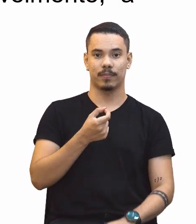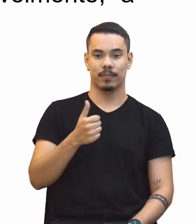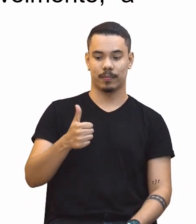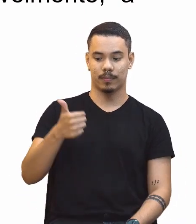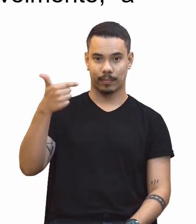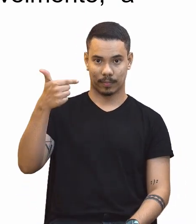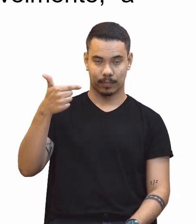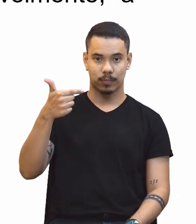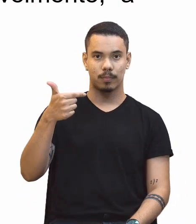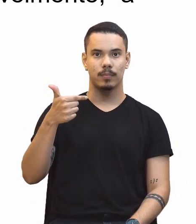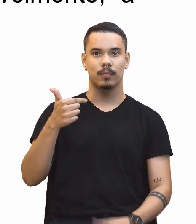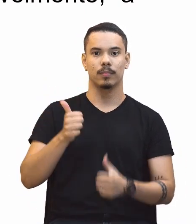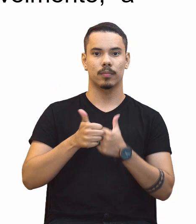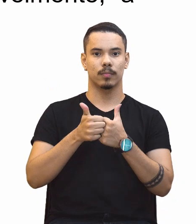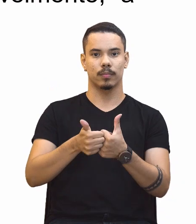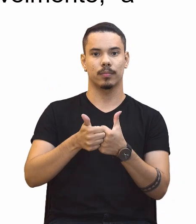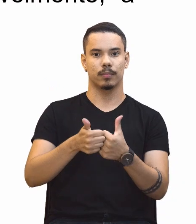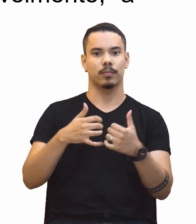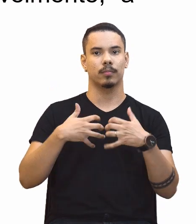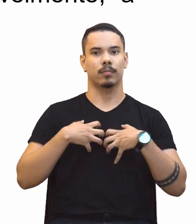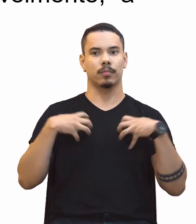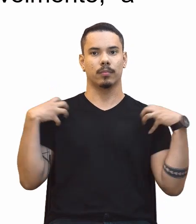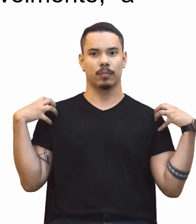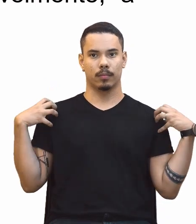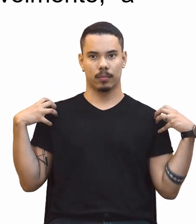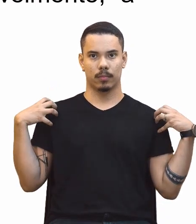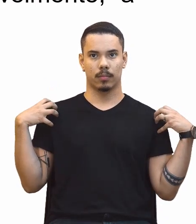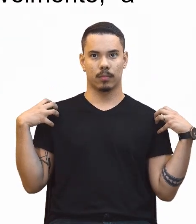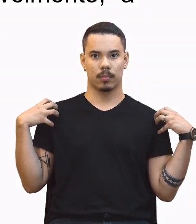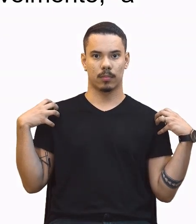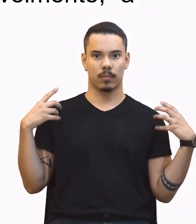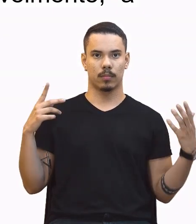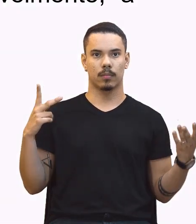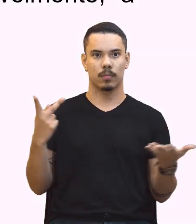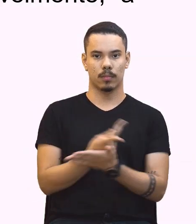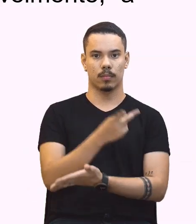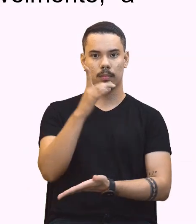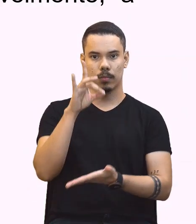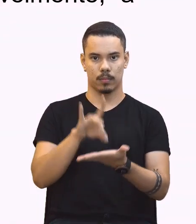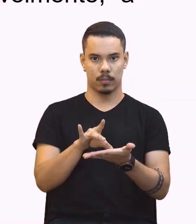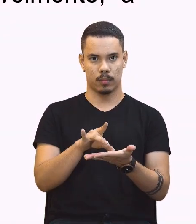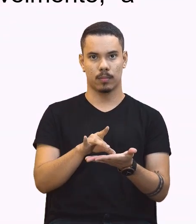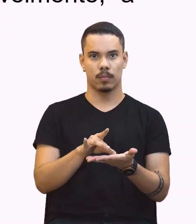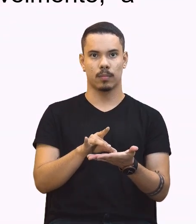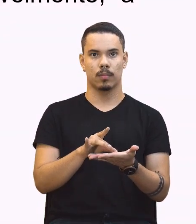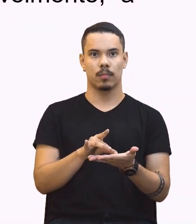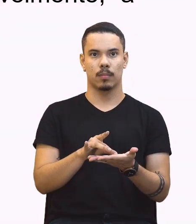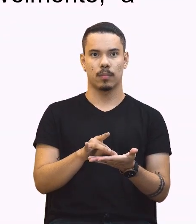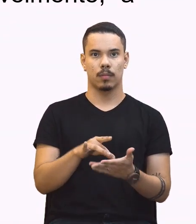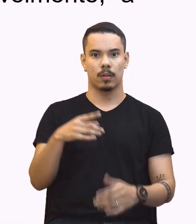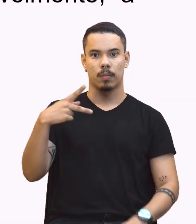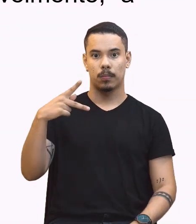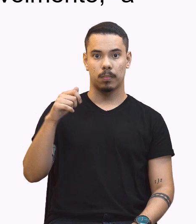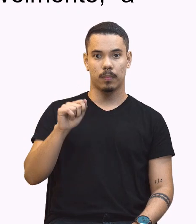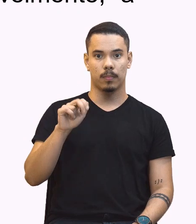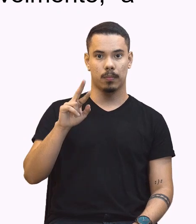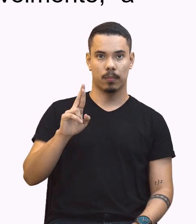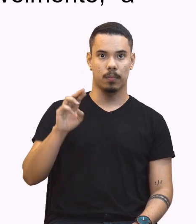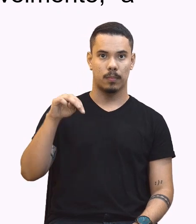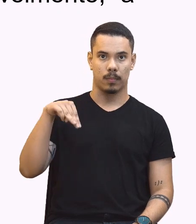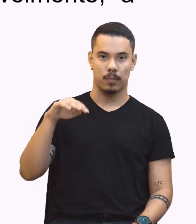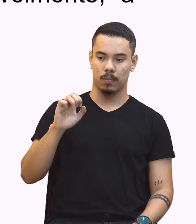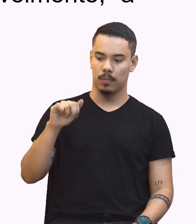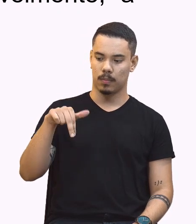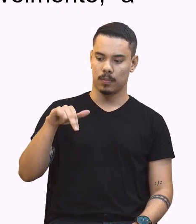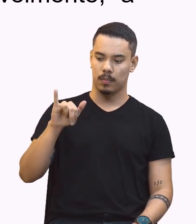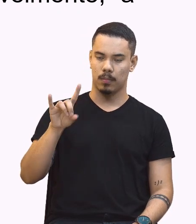Para Platão, o que havia de verdadeiro em Parmênides, olha só, o que havia